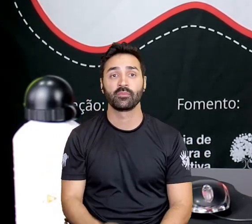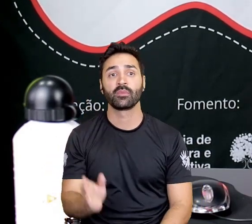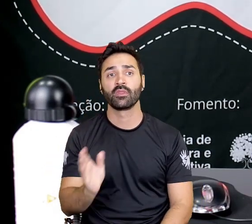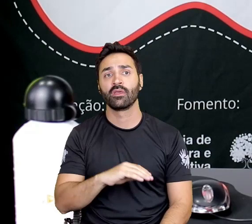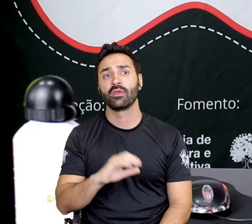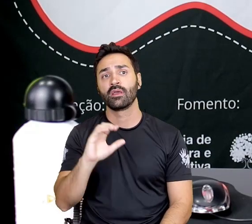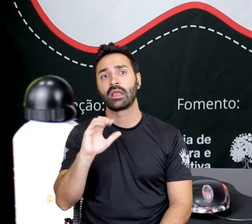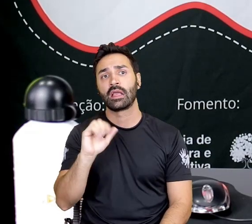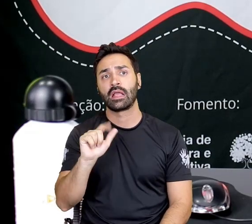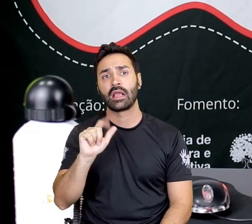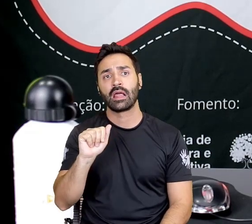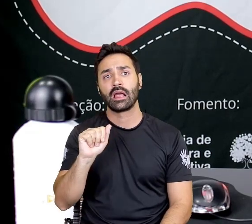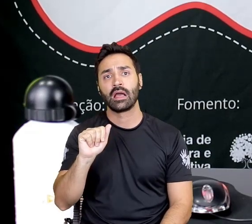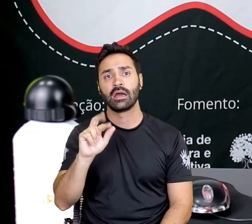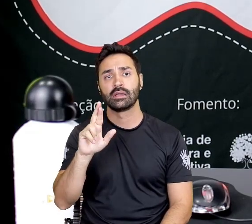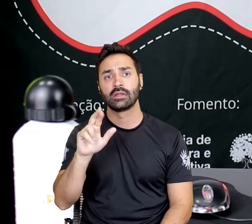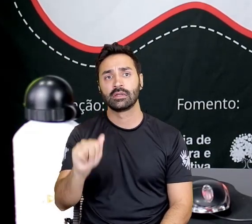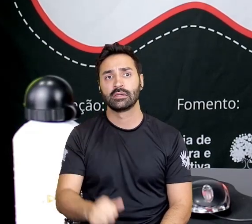Cauara.